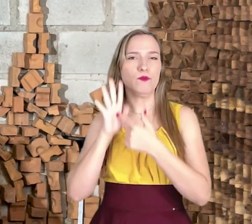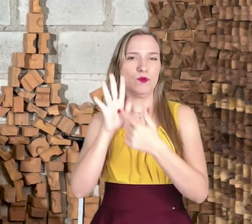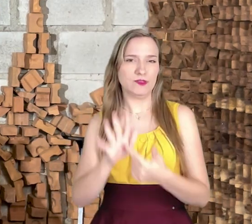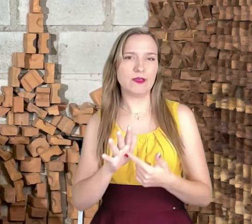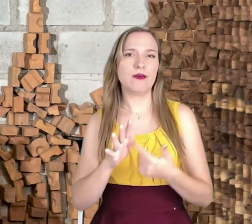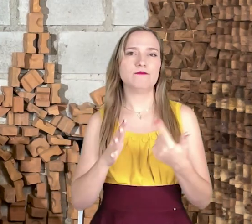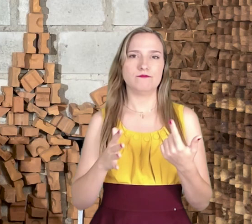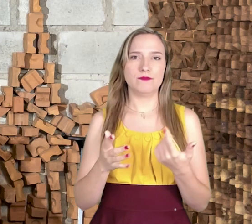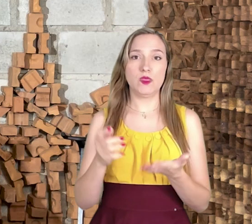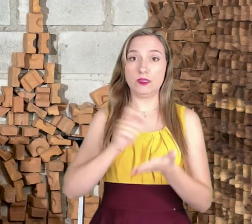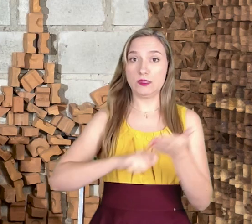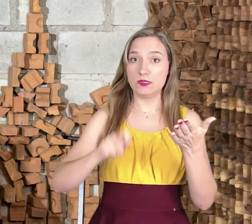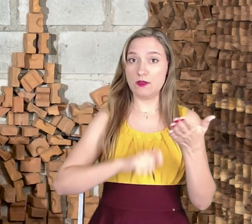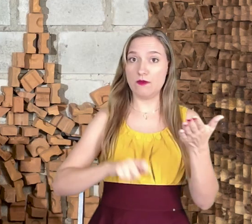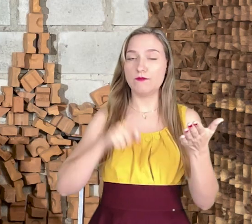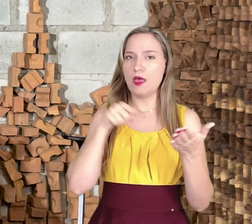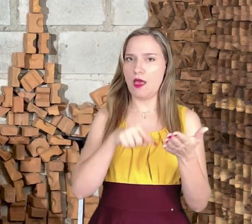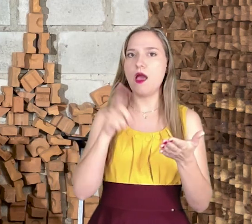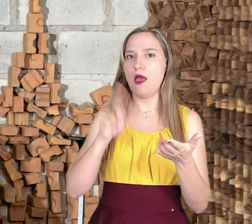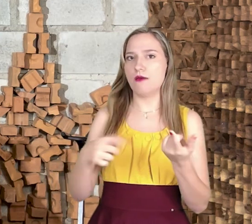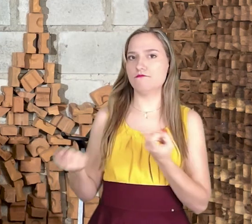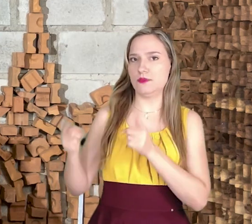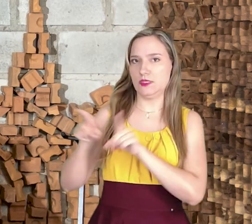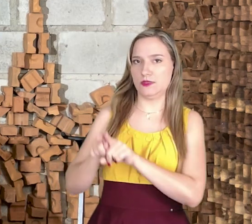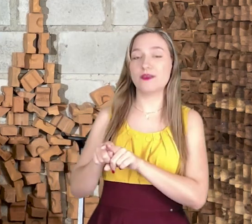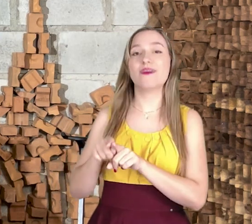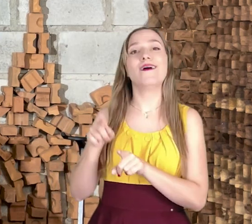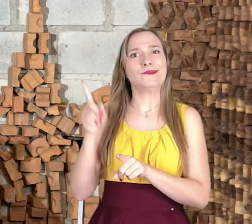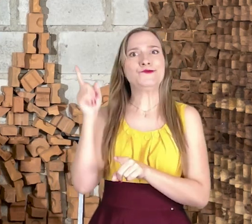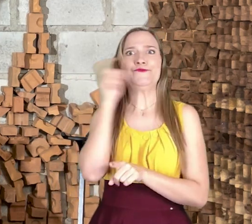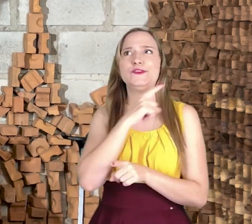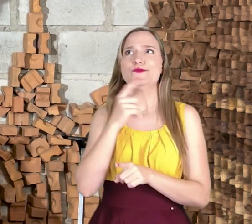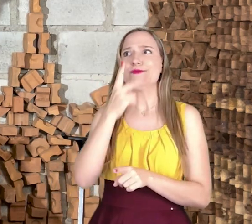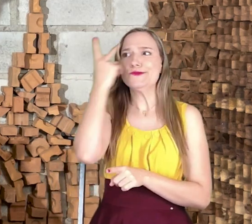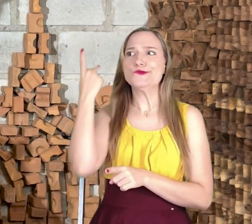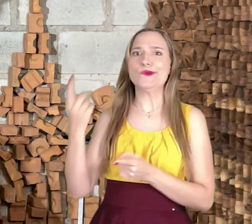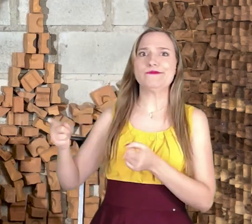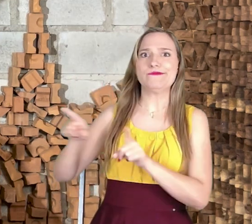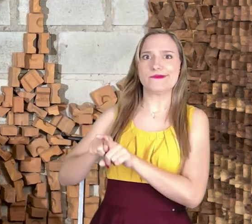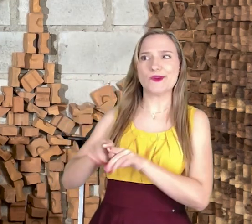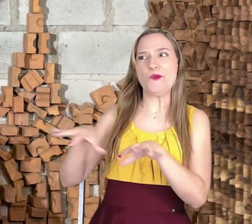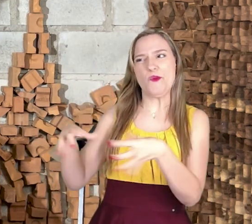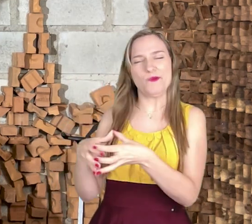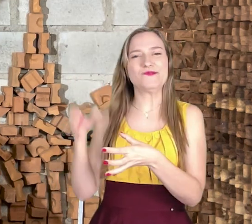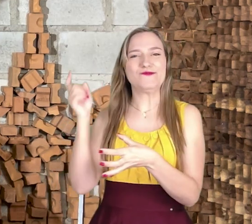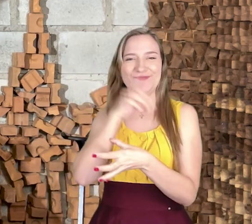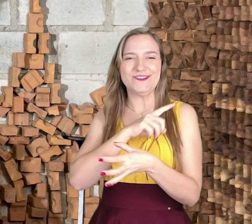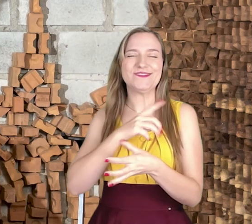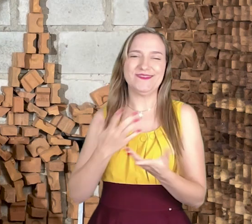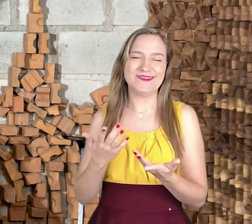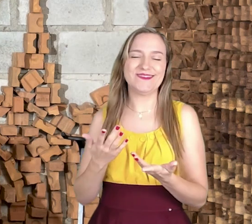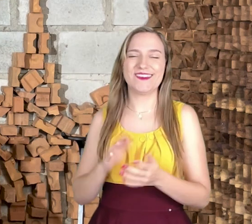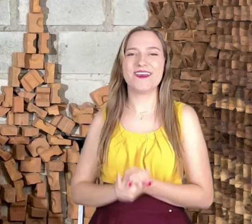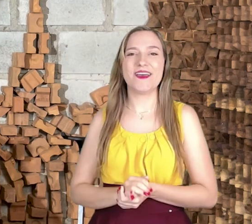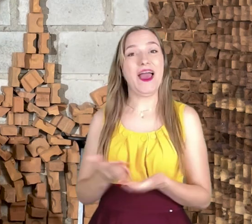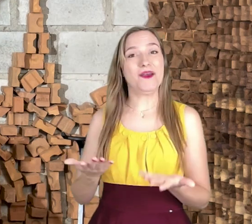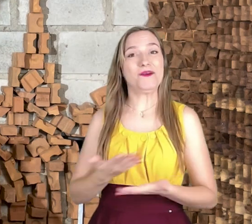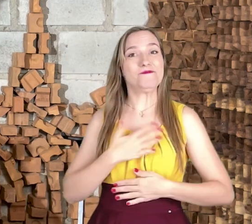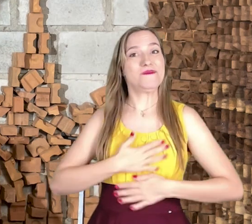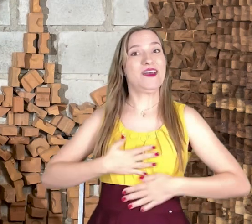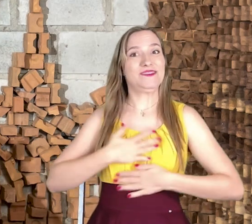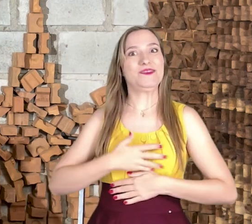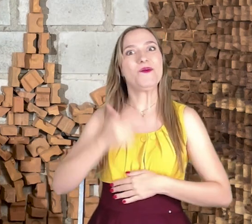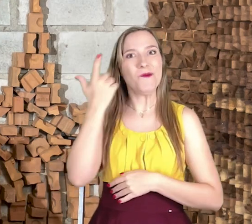bonitas de composição, das mais difíceis, que é compor junto com outras pessoas. E eu tenho o prazer na vida de ter tido vários